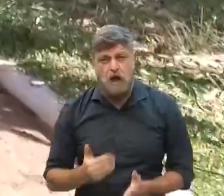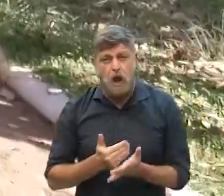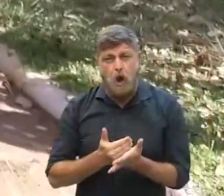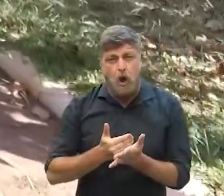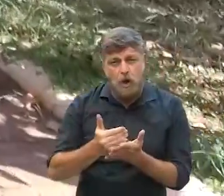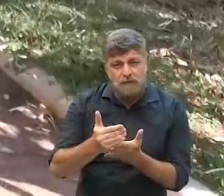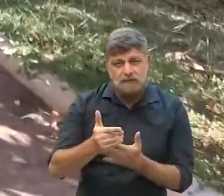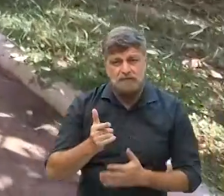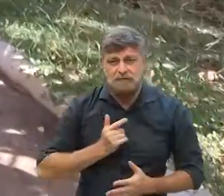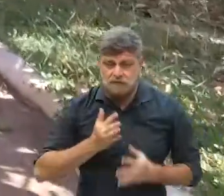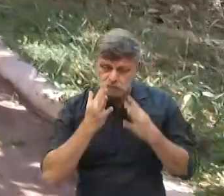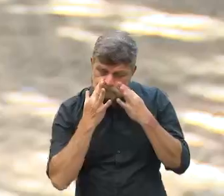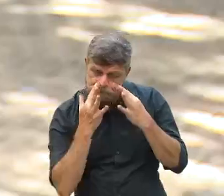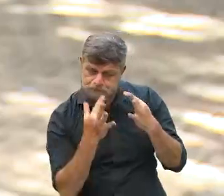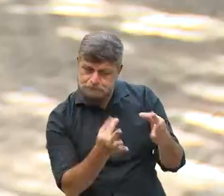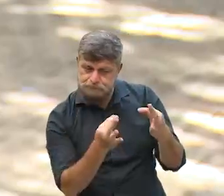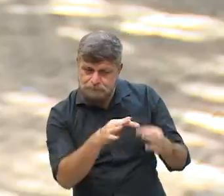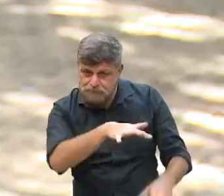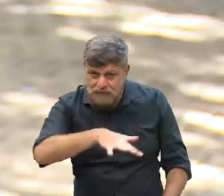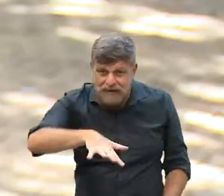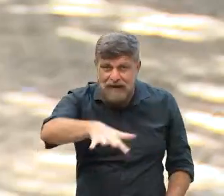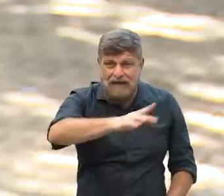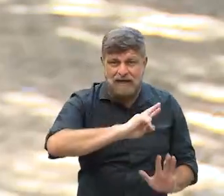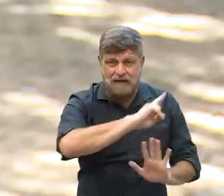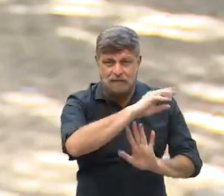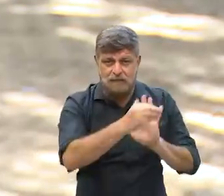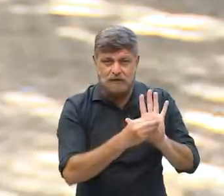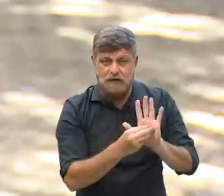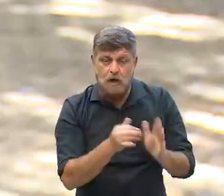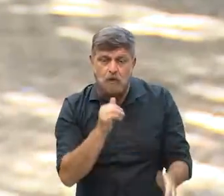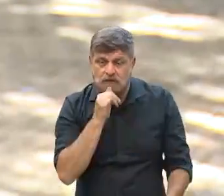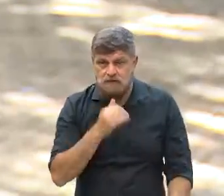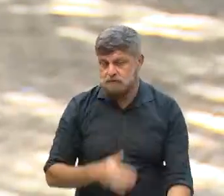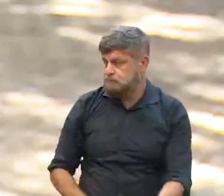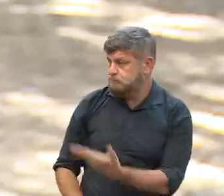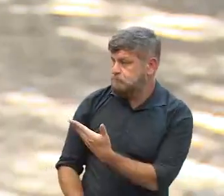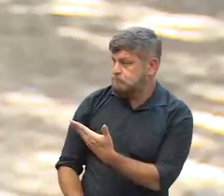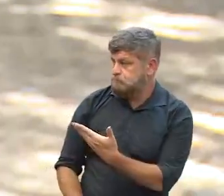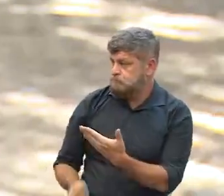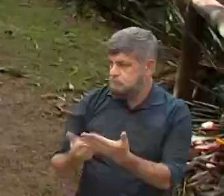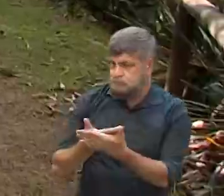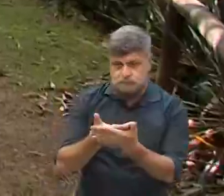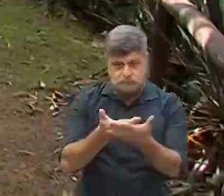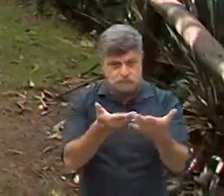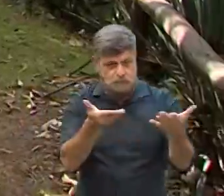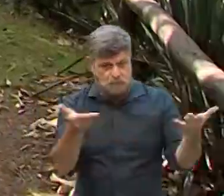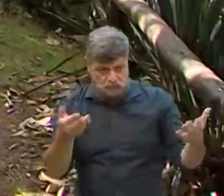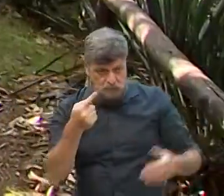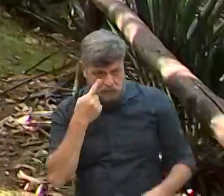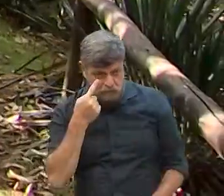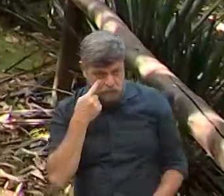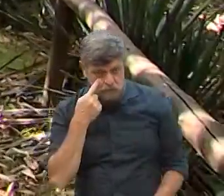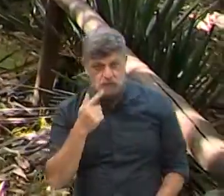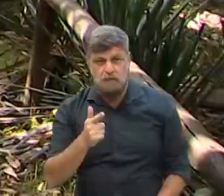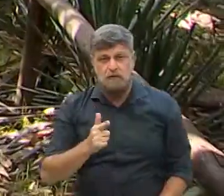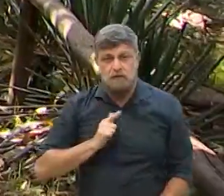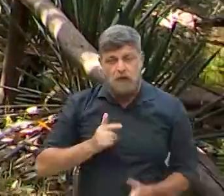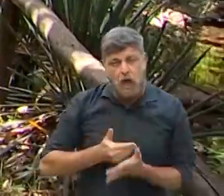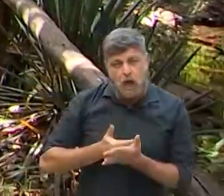começou-se a ter um novo olhar na área ambiental, né? Exemplo disso é esse parque socioambiental que estamos nele, né? Então aí